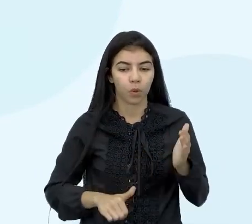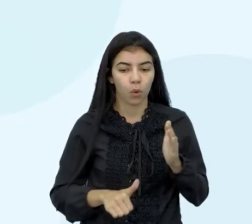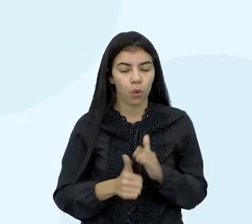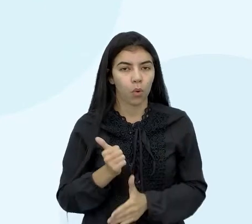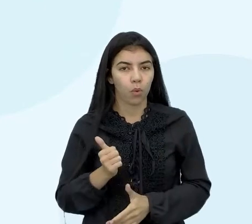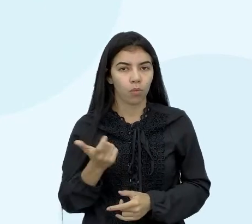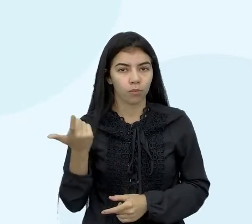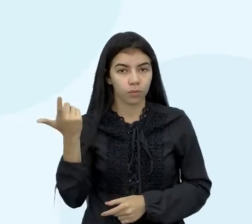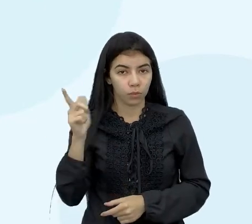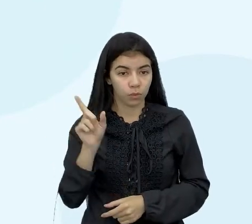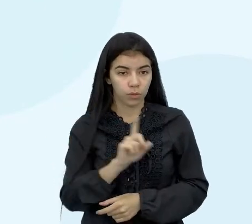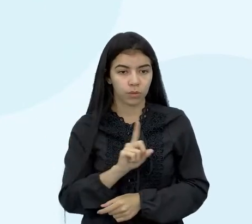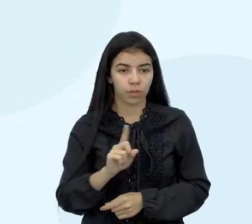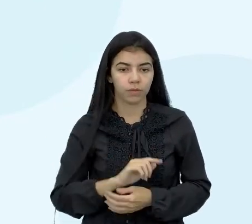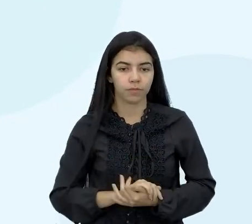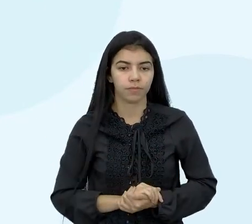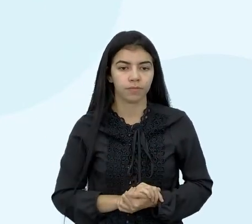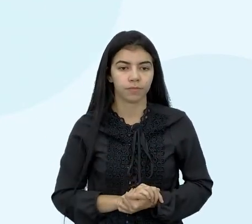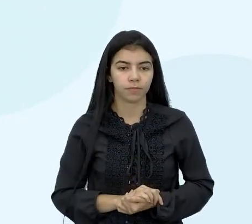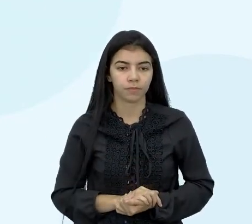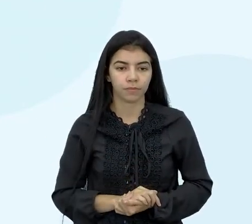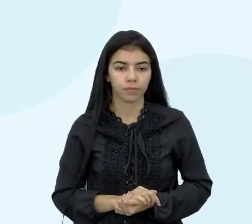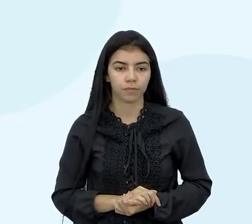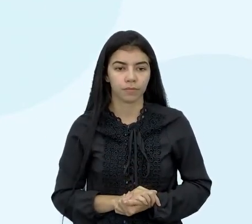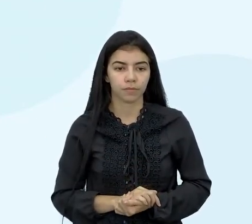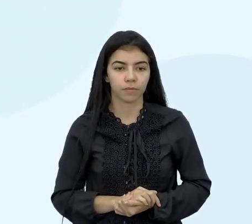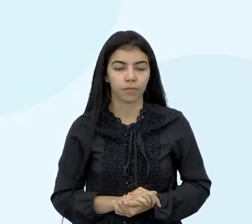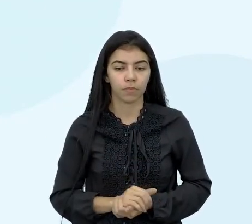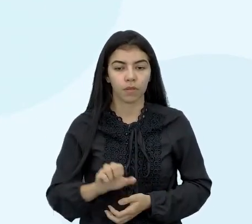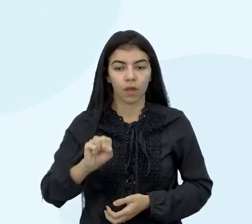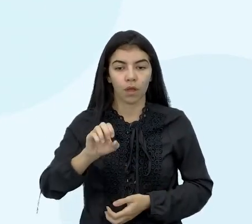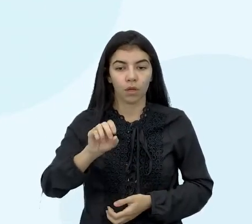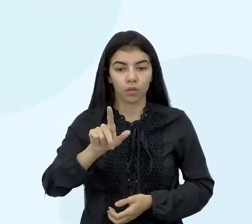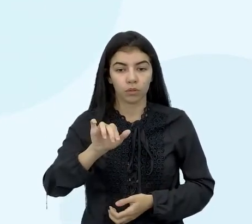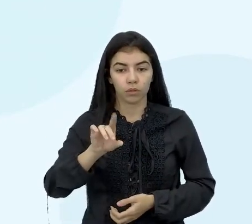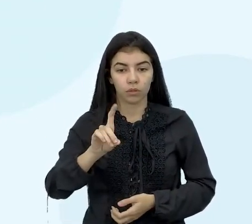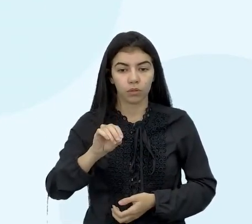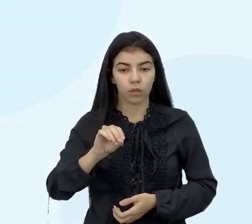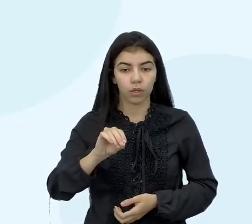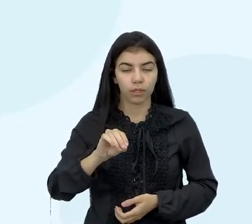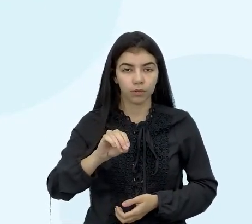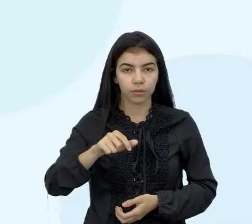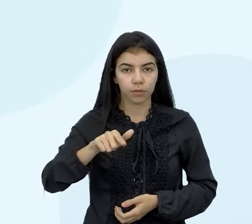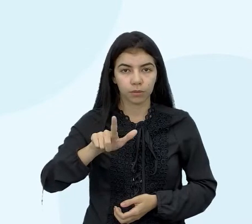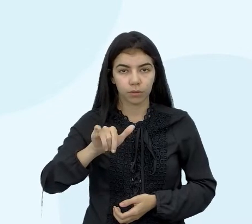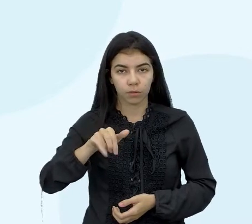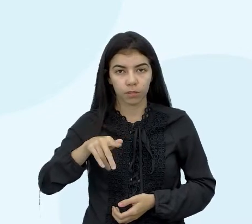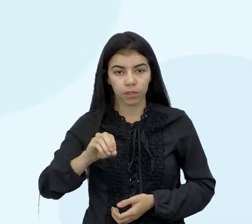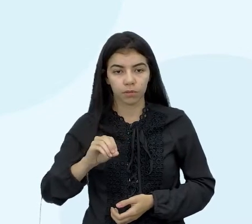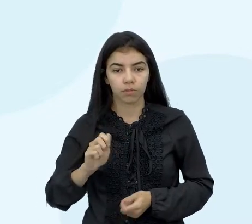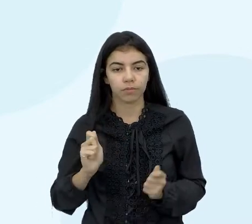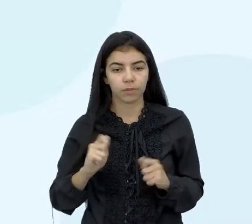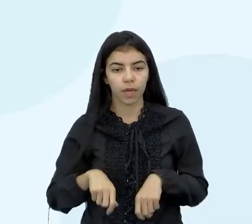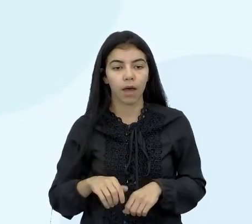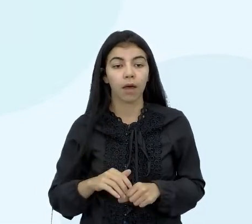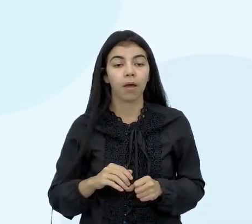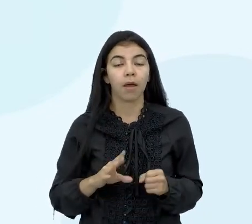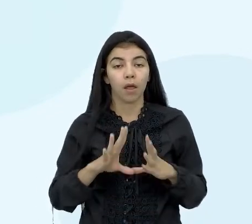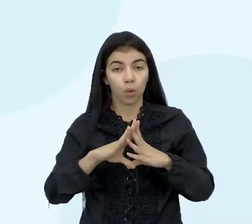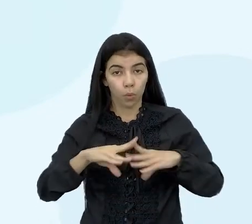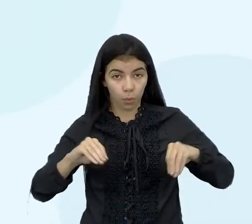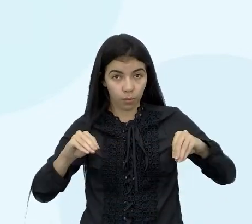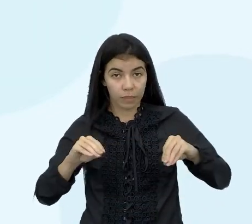ficar insolúvel. Sólido com líquido, você pode fazer o processo de destilação simples, tá? Que é